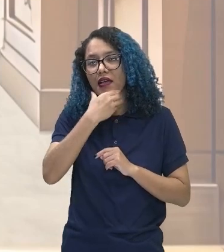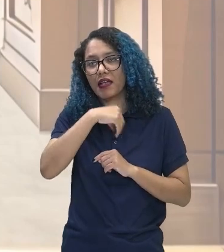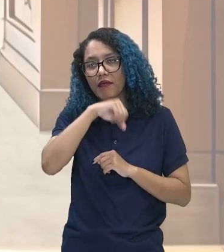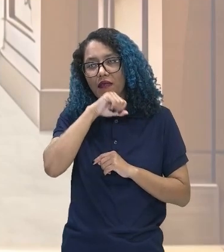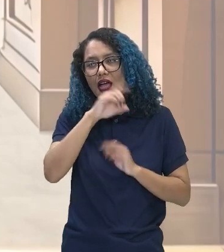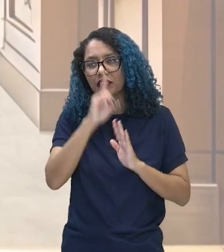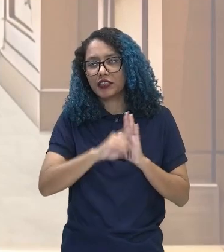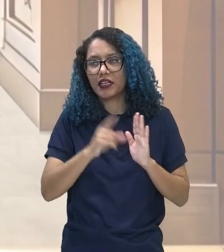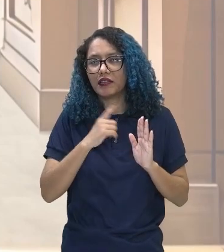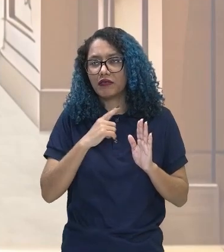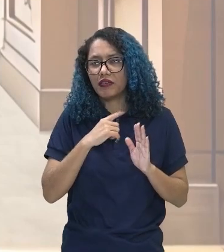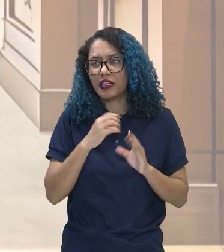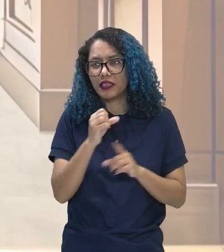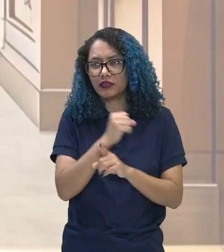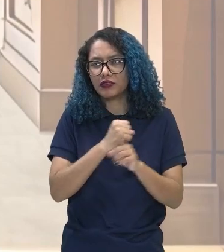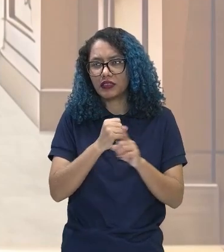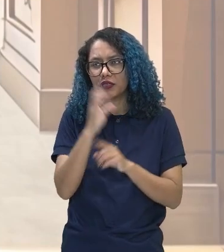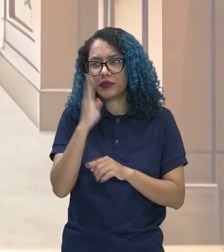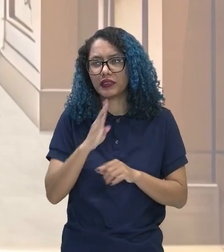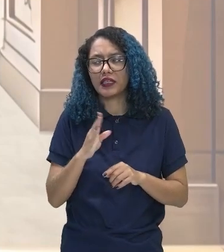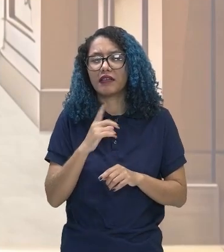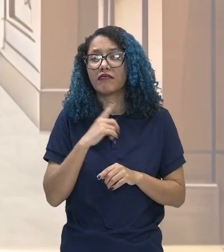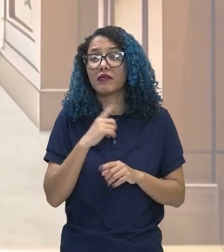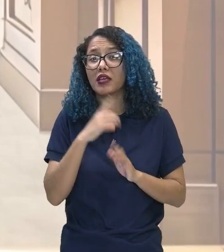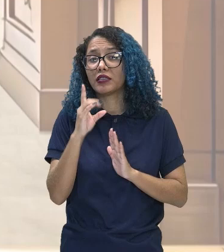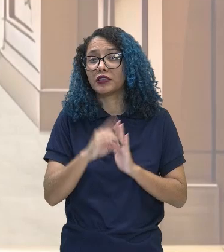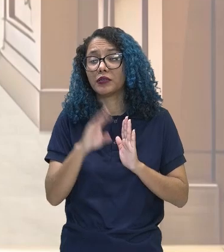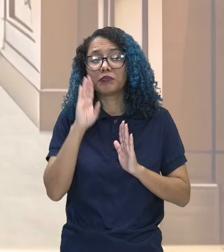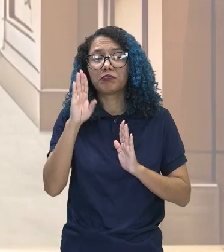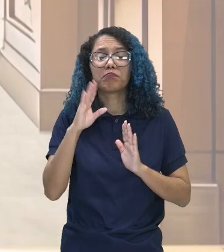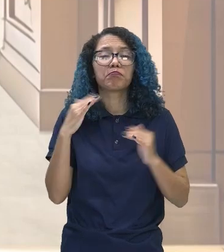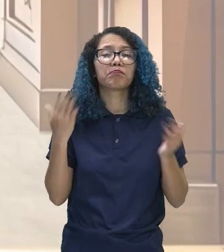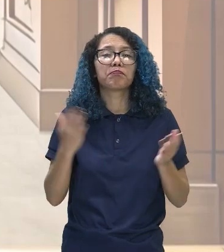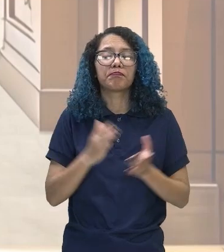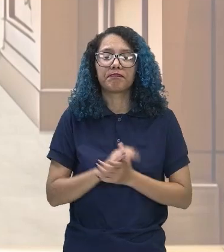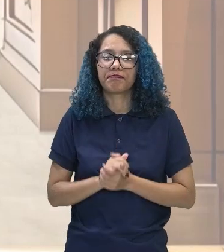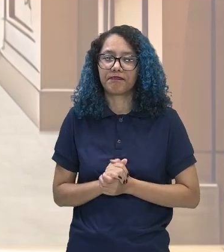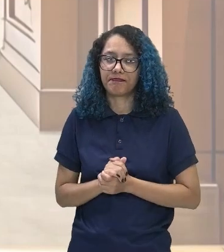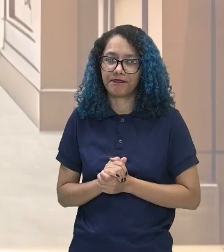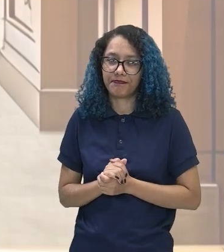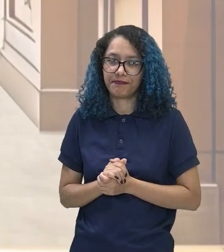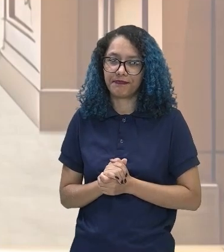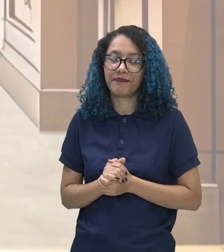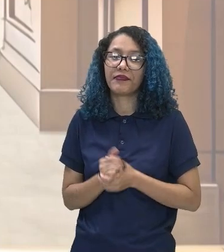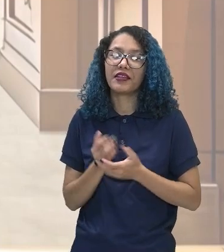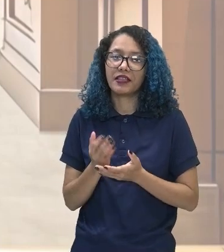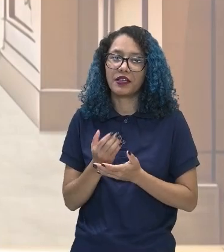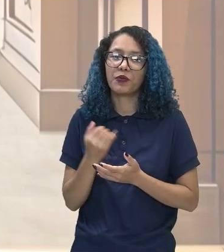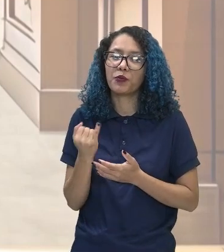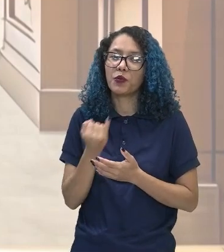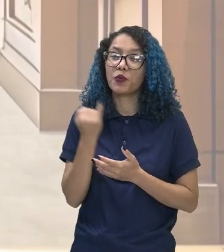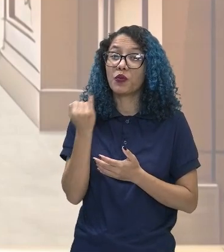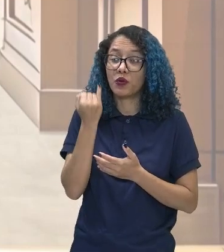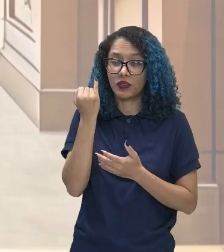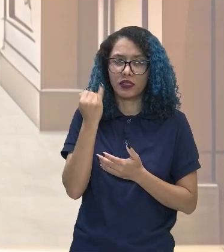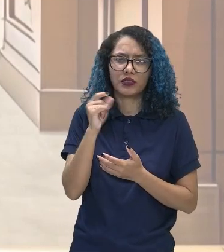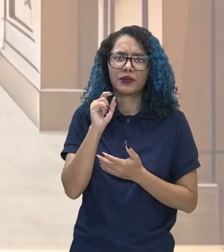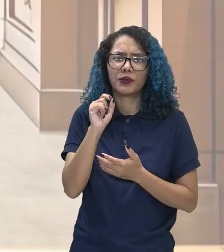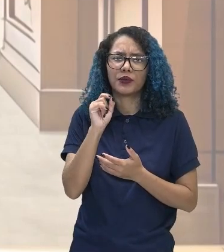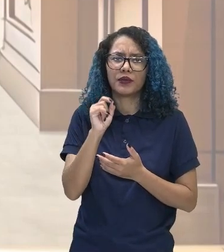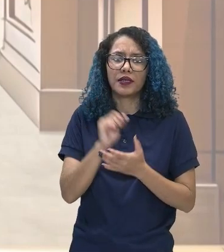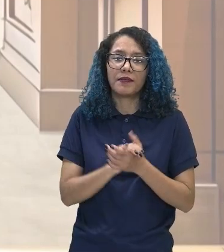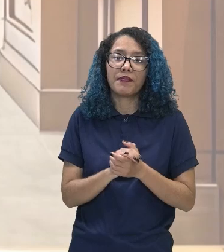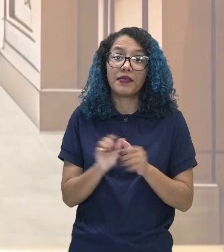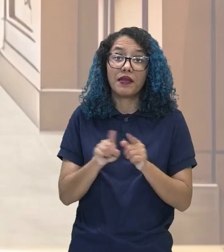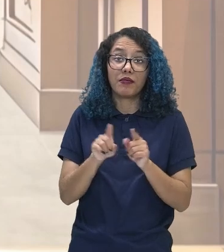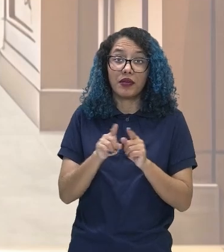têm, que a sociedade brasileira tem? Quais são esses principais direitos, hein? Um ponto muito importante nesse momento é que é importante a